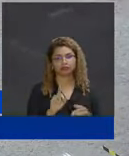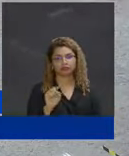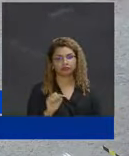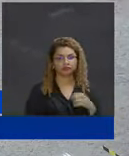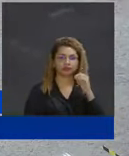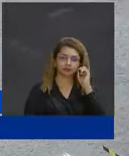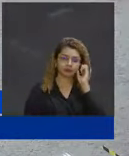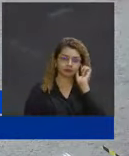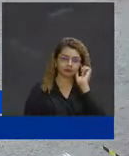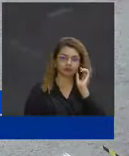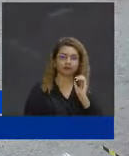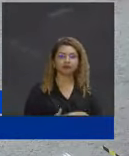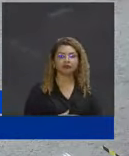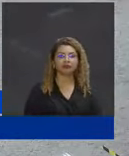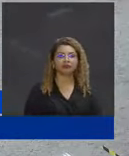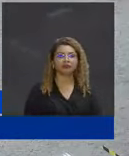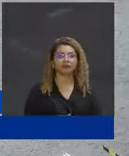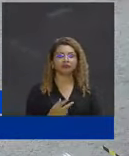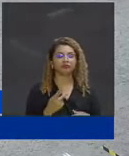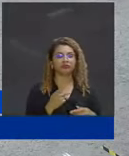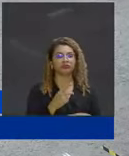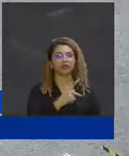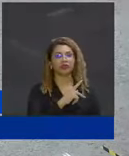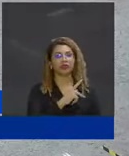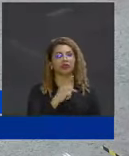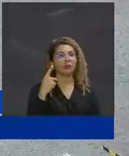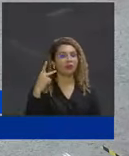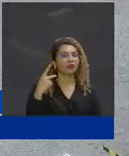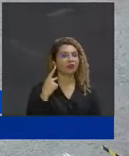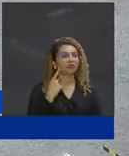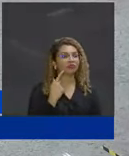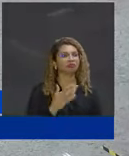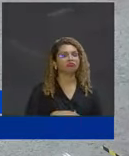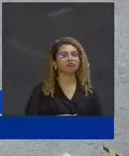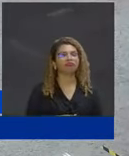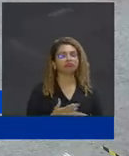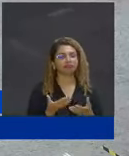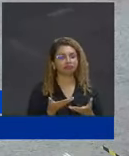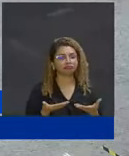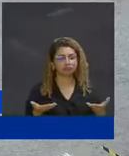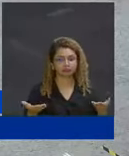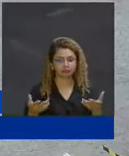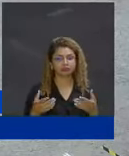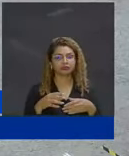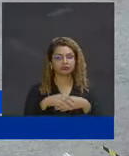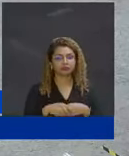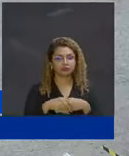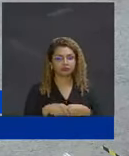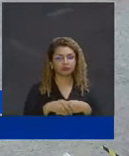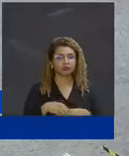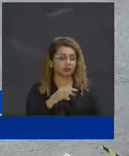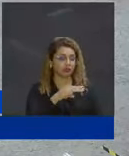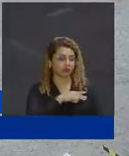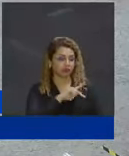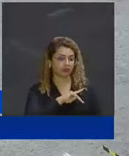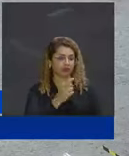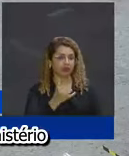Imagem ampla do plenário. Excelentíssimos senhores julgadores, nobres advogados, servidores aqui presentes, o Ministério Público reitera os termos do